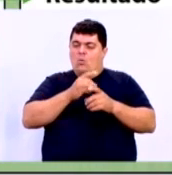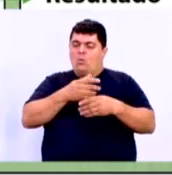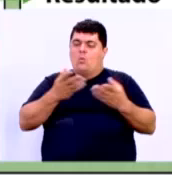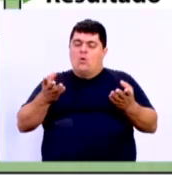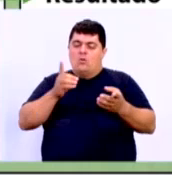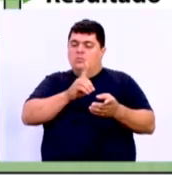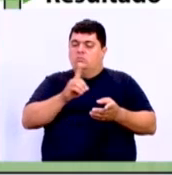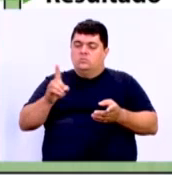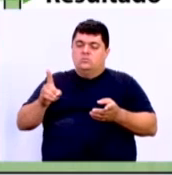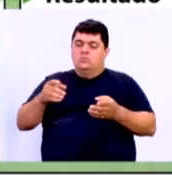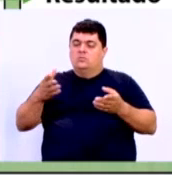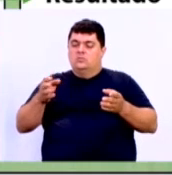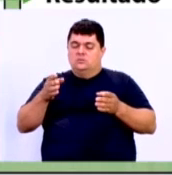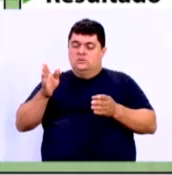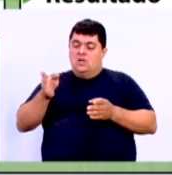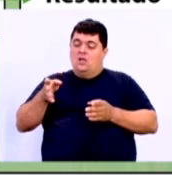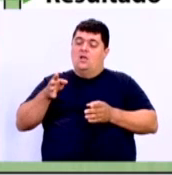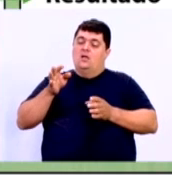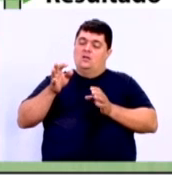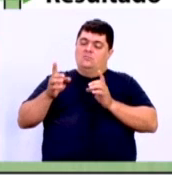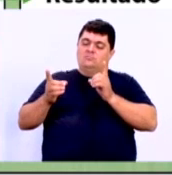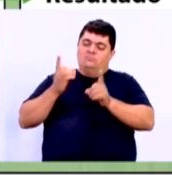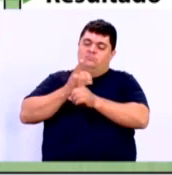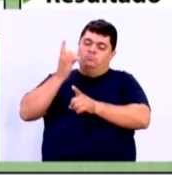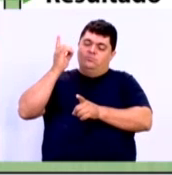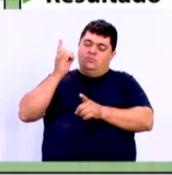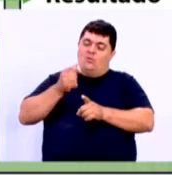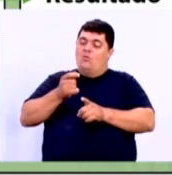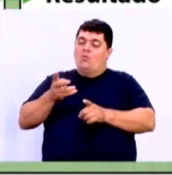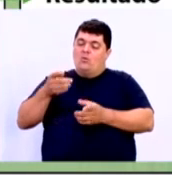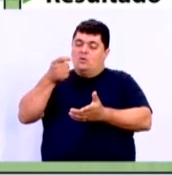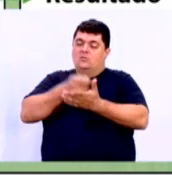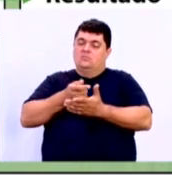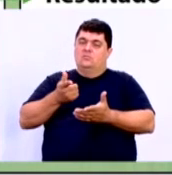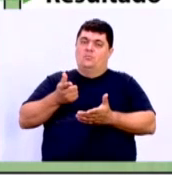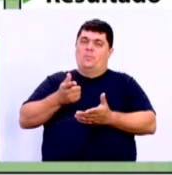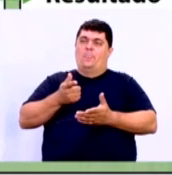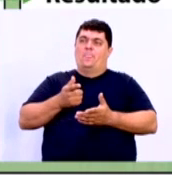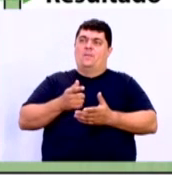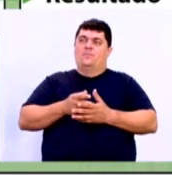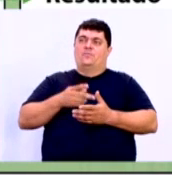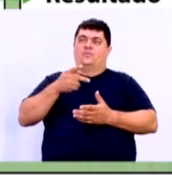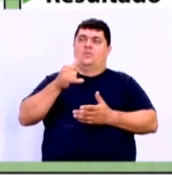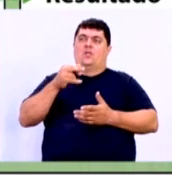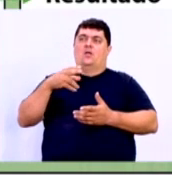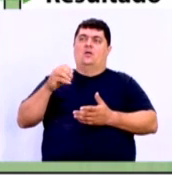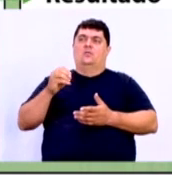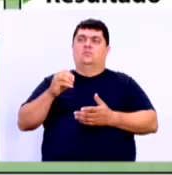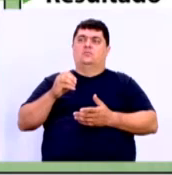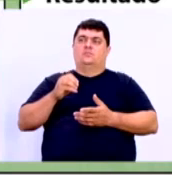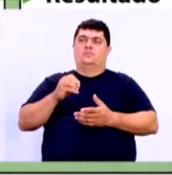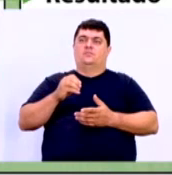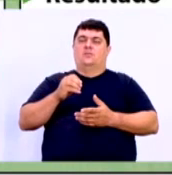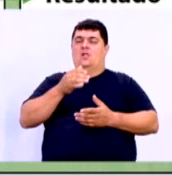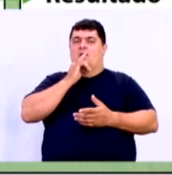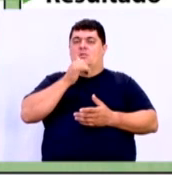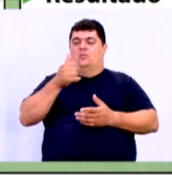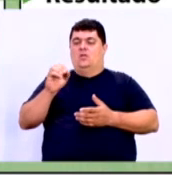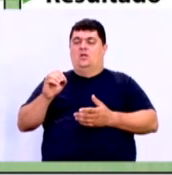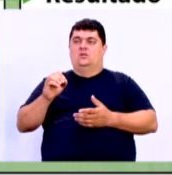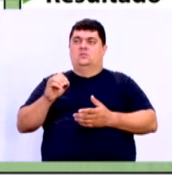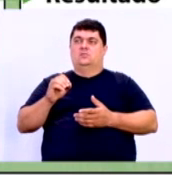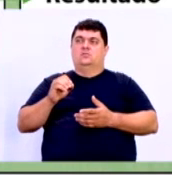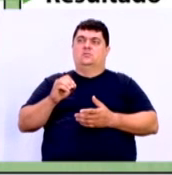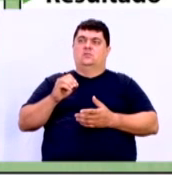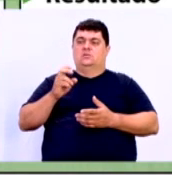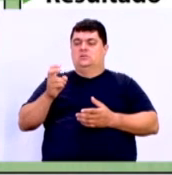Você consegue identificar exatamente quanto gastou daquele produto. Exemplo, pano. Aqui foi gasto 10 de pano, aqui foi